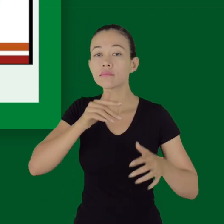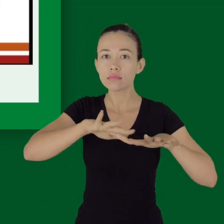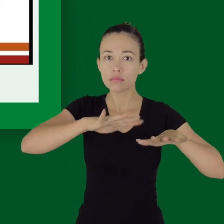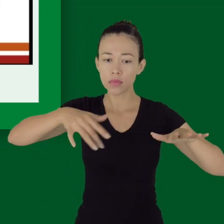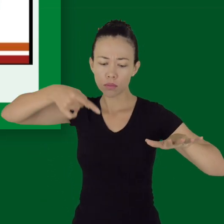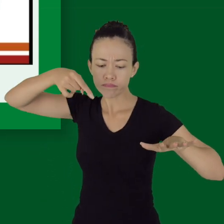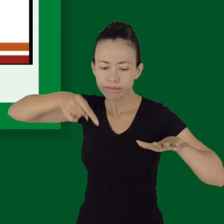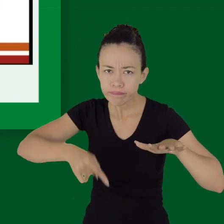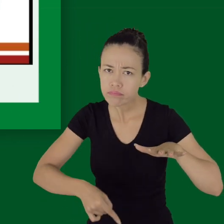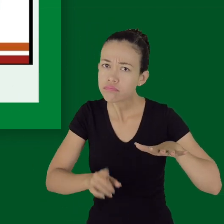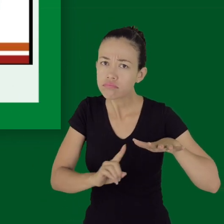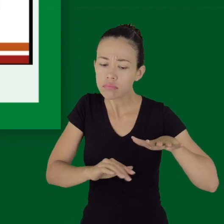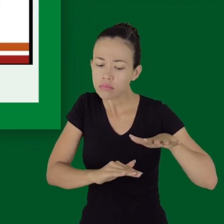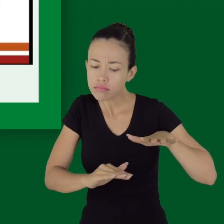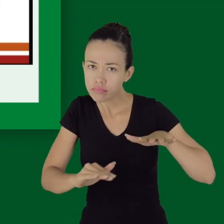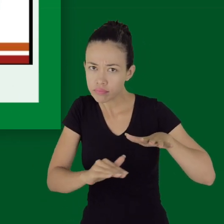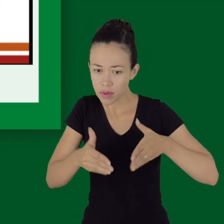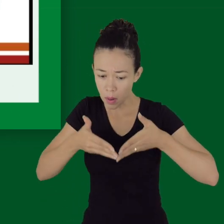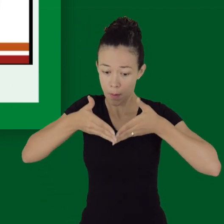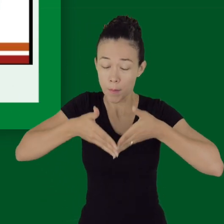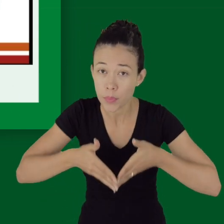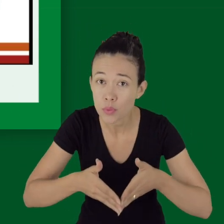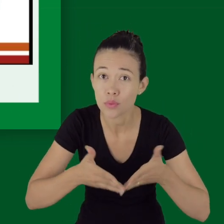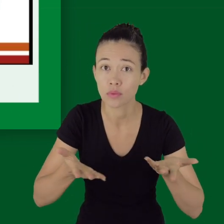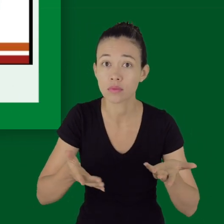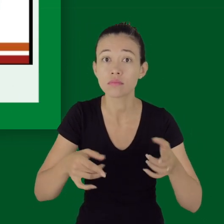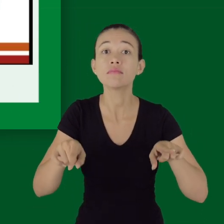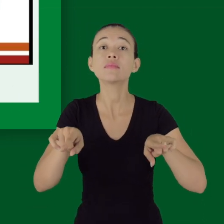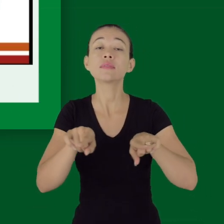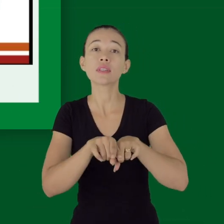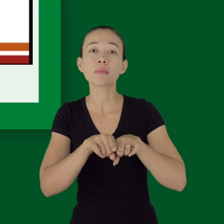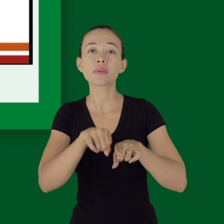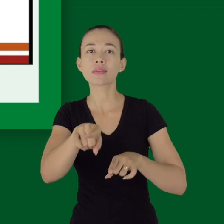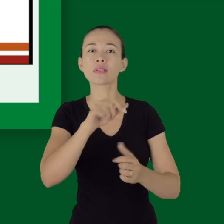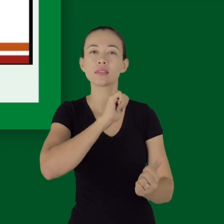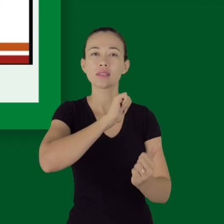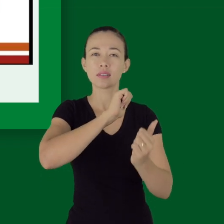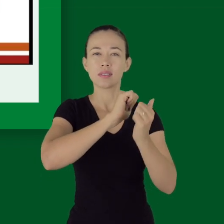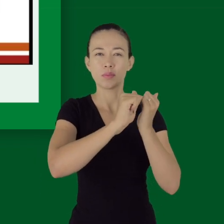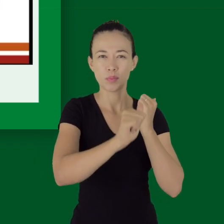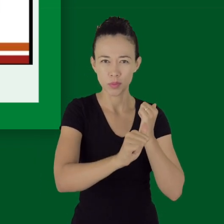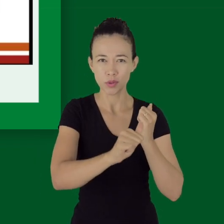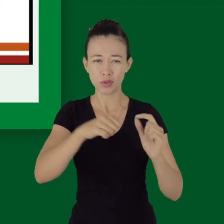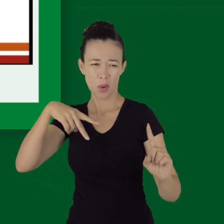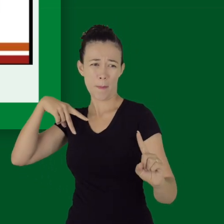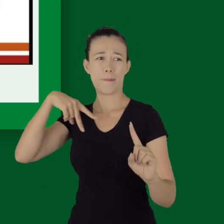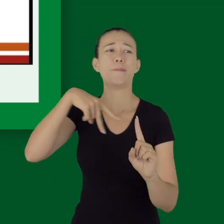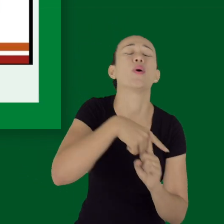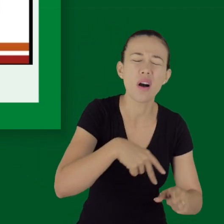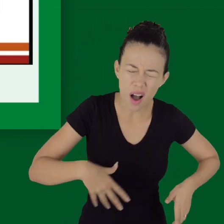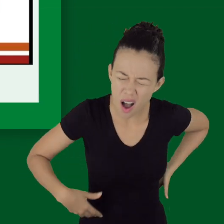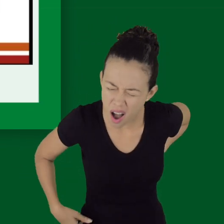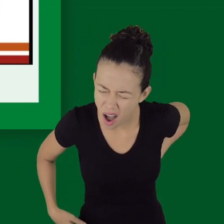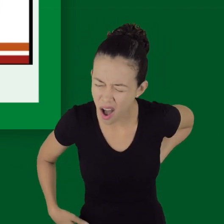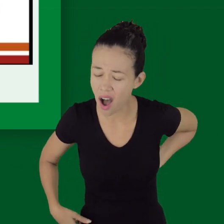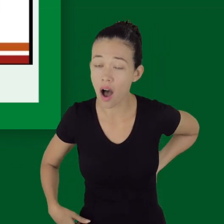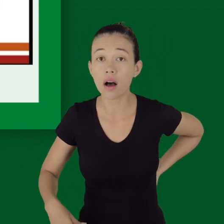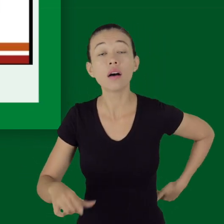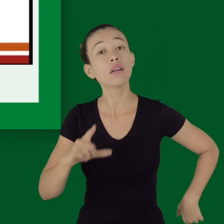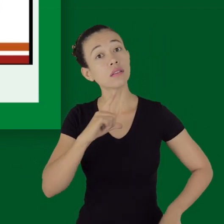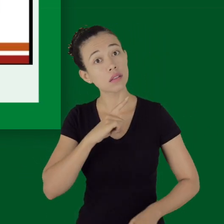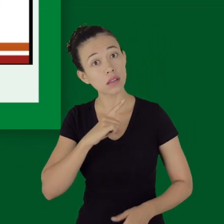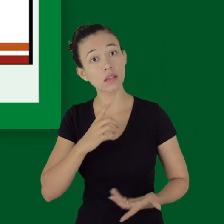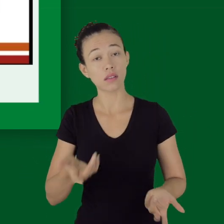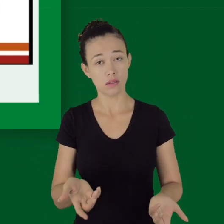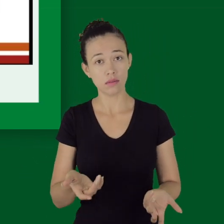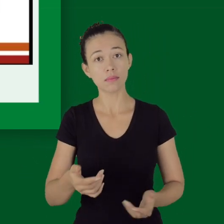né, a gente ainda tem uma incidência alta de lesões da coluna vertebral, queda da própria altura, principalmente no idoso, né,